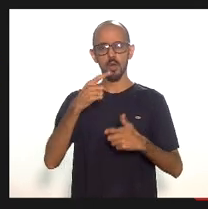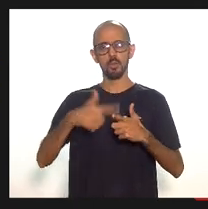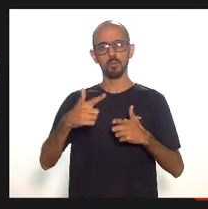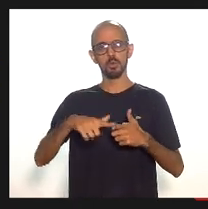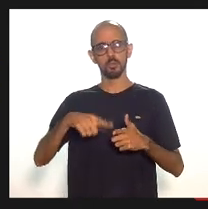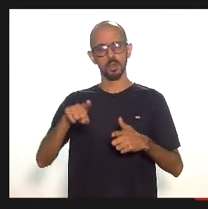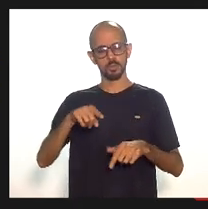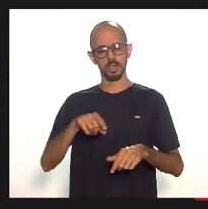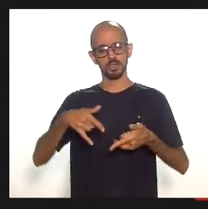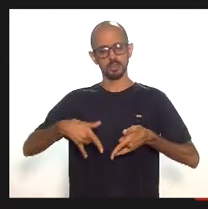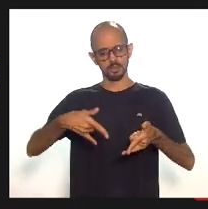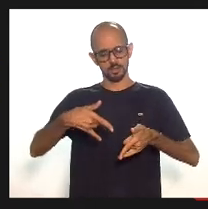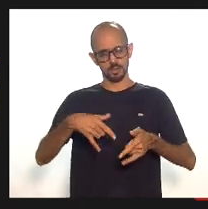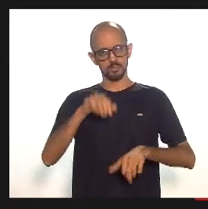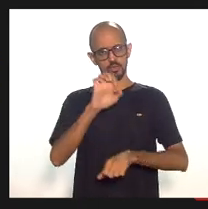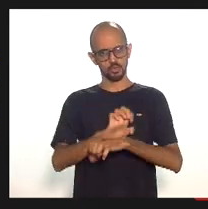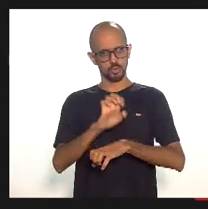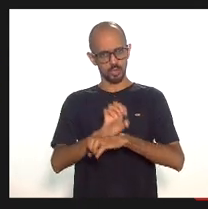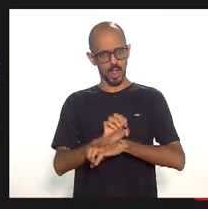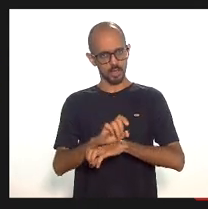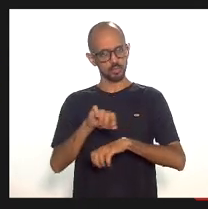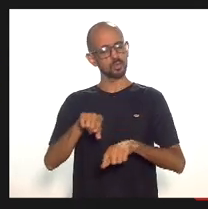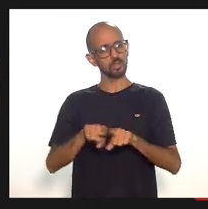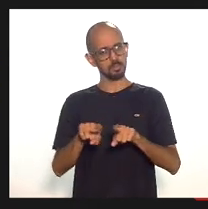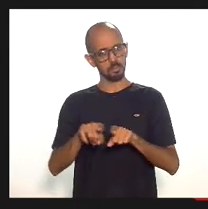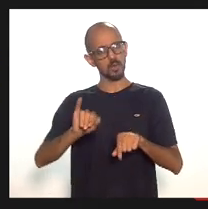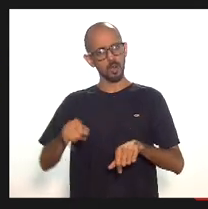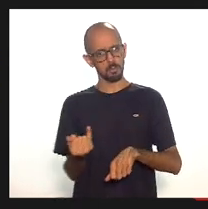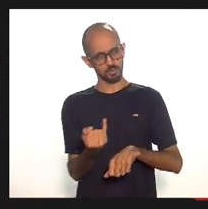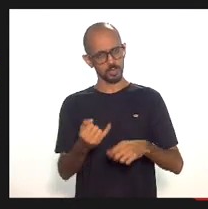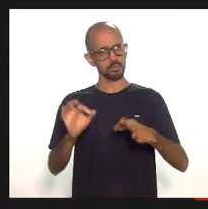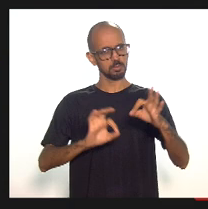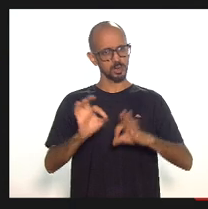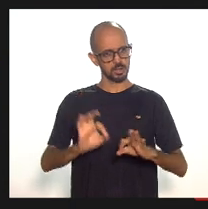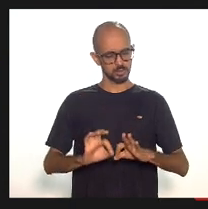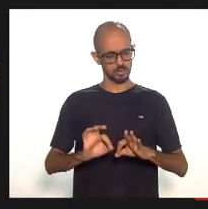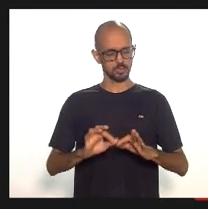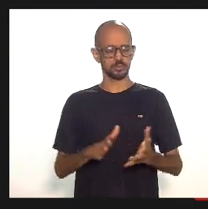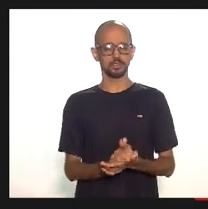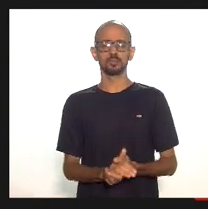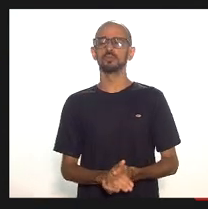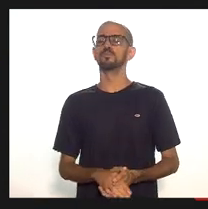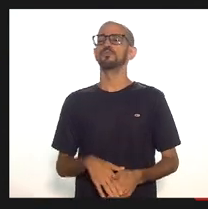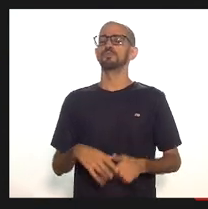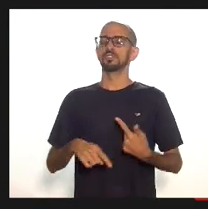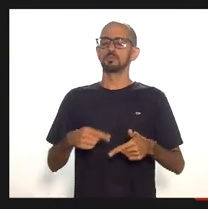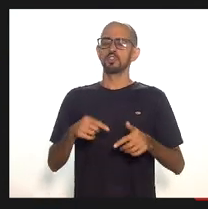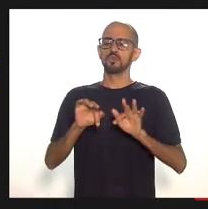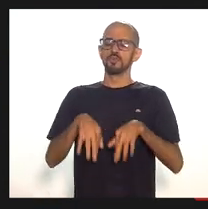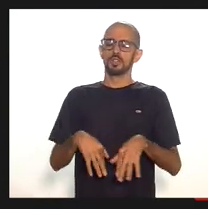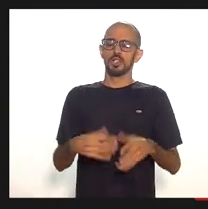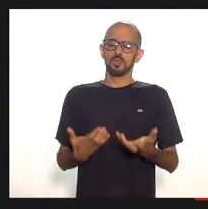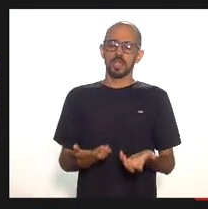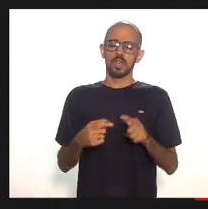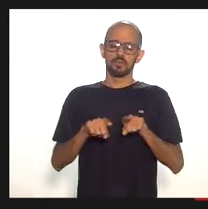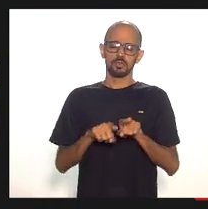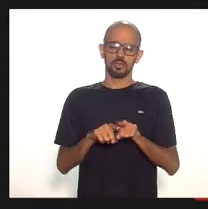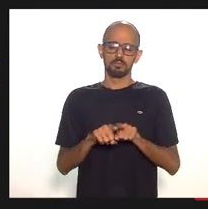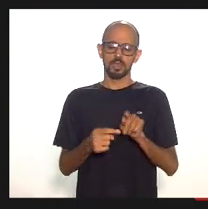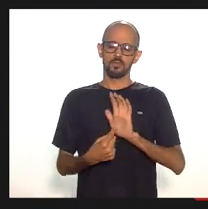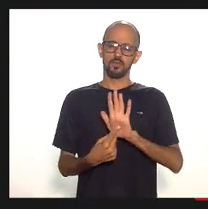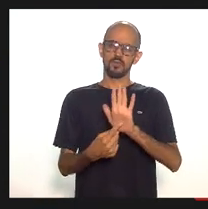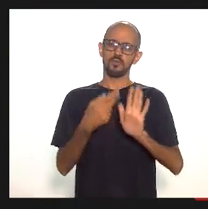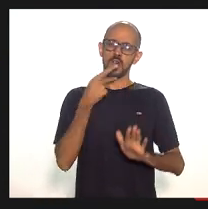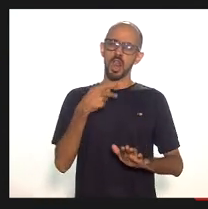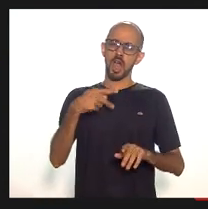dos leitos estaduais, o seu aproveitamento e o seu planejamento. Por fim, eu quero destacar dois pontos.